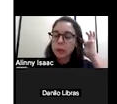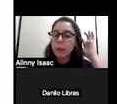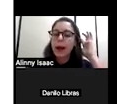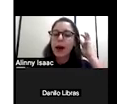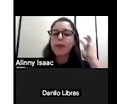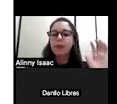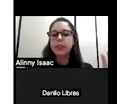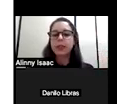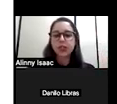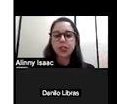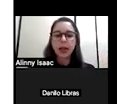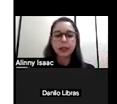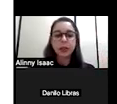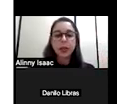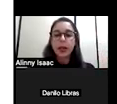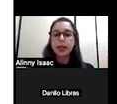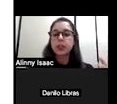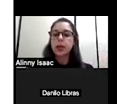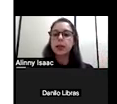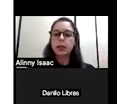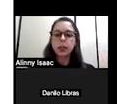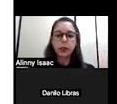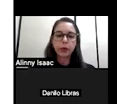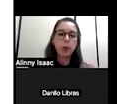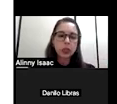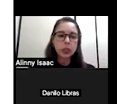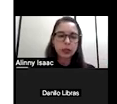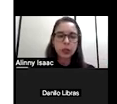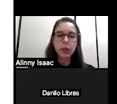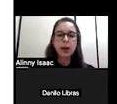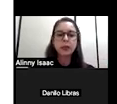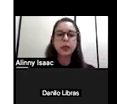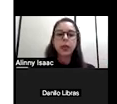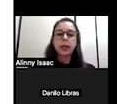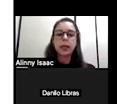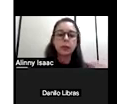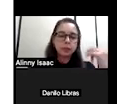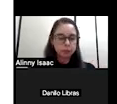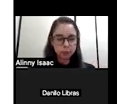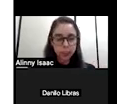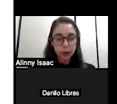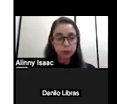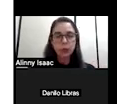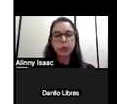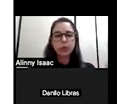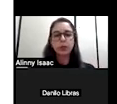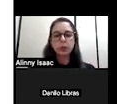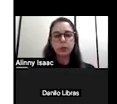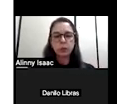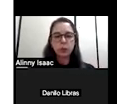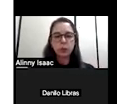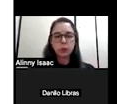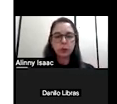que preparava, que fazia essas dietas, e essas dietas elas foram impostas a esses animais, né, no dia 1, né, no